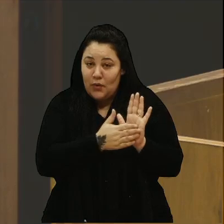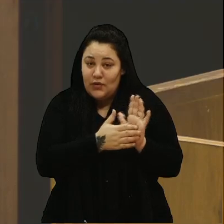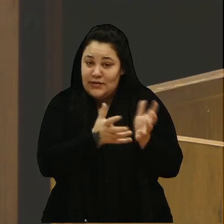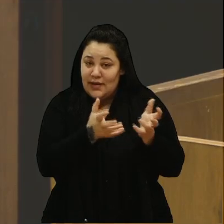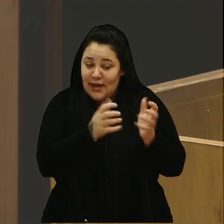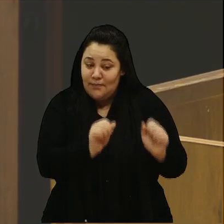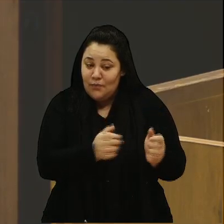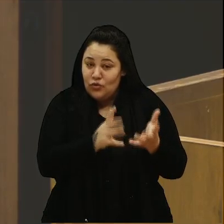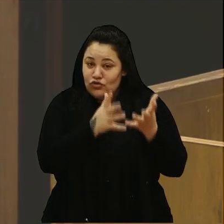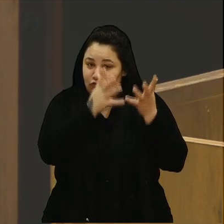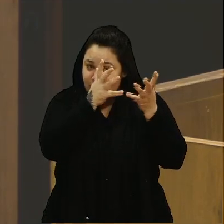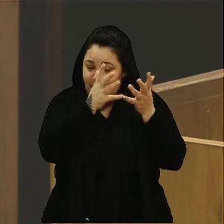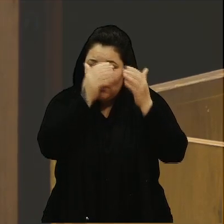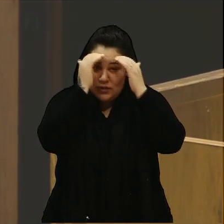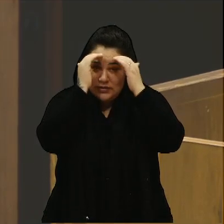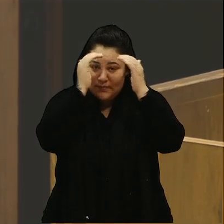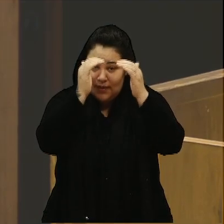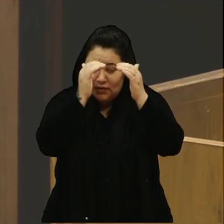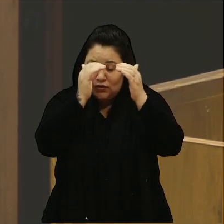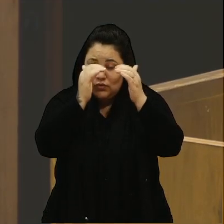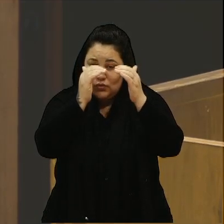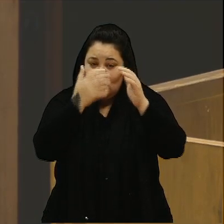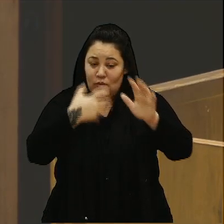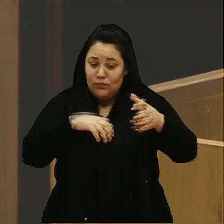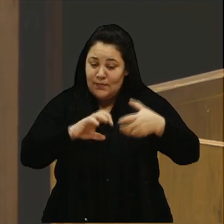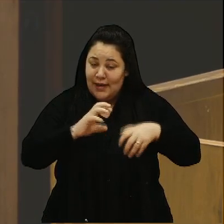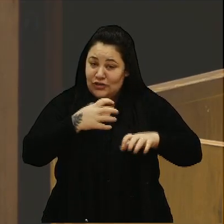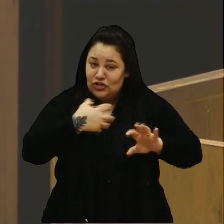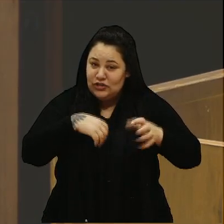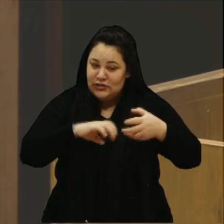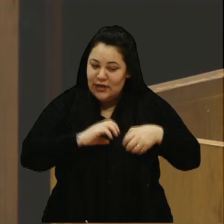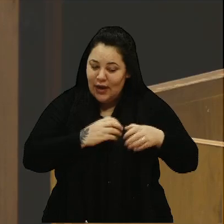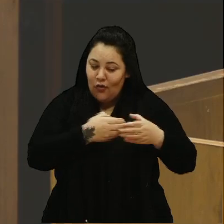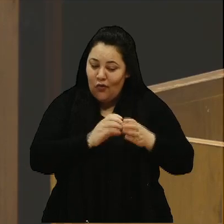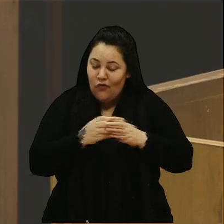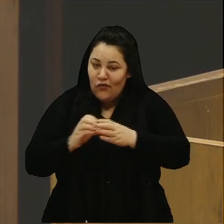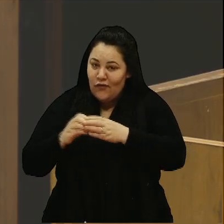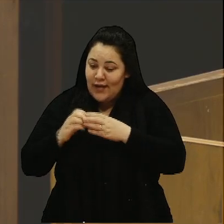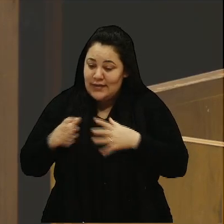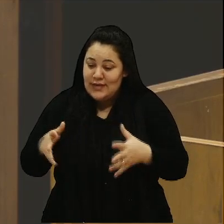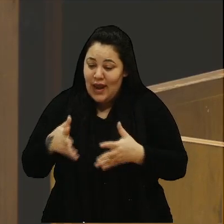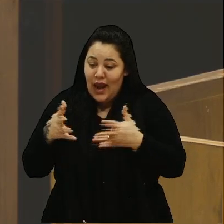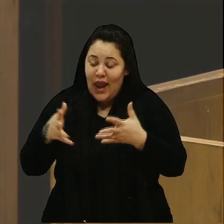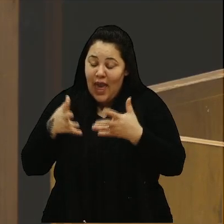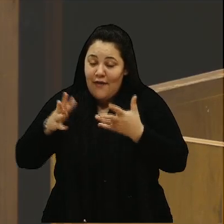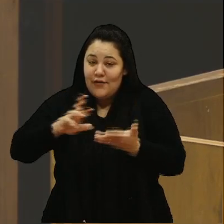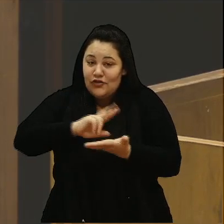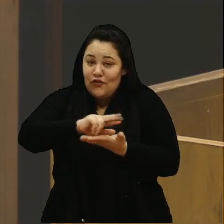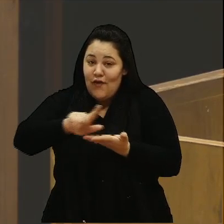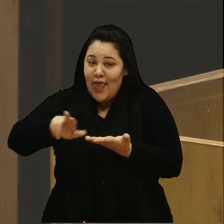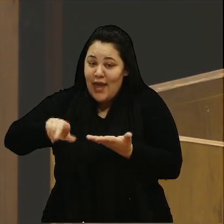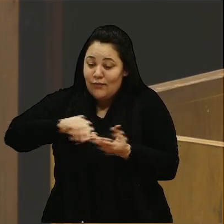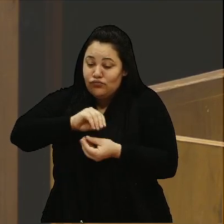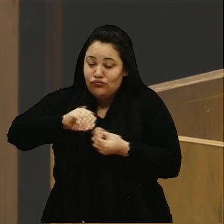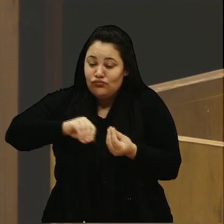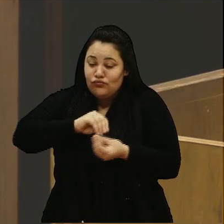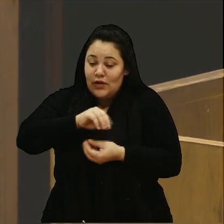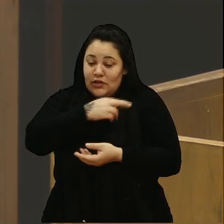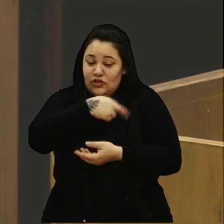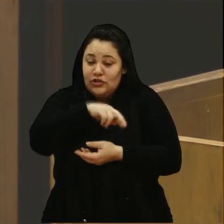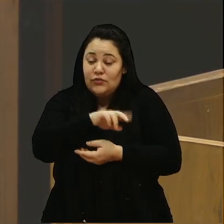o diálogo, a tolerância e a convivência harmoniosa entre diferentes grupos, elementos essenciais